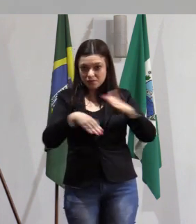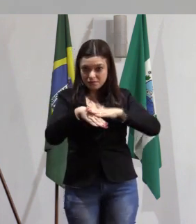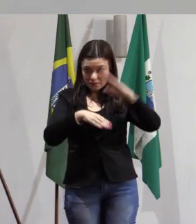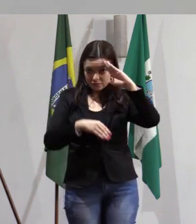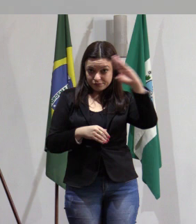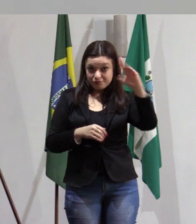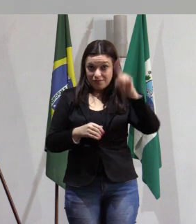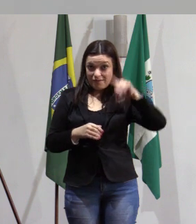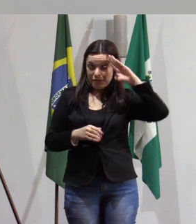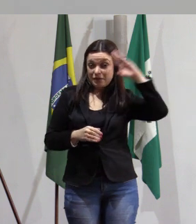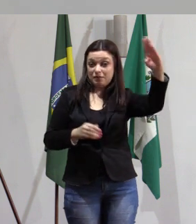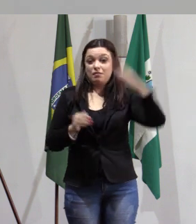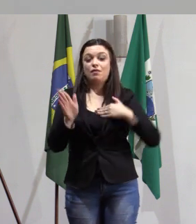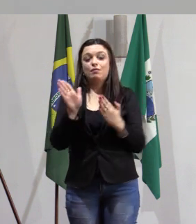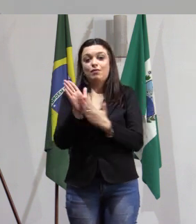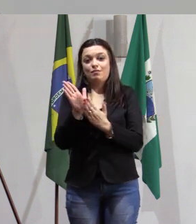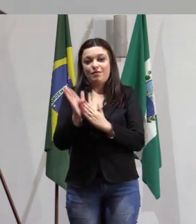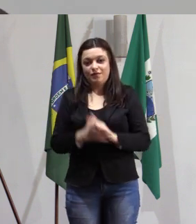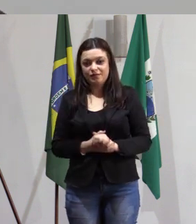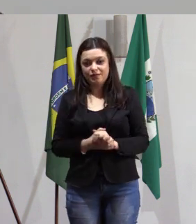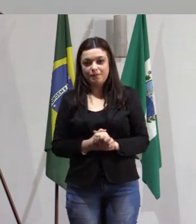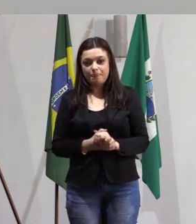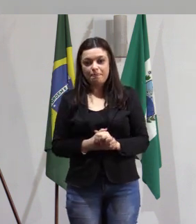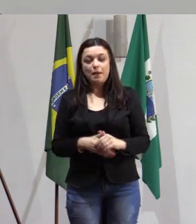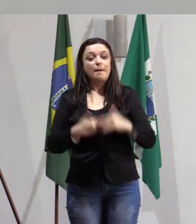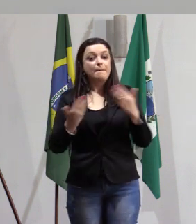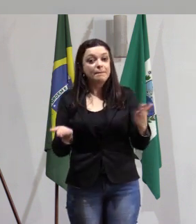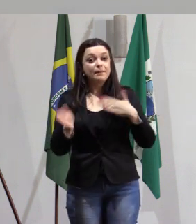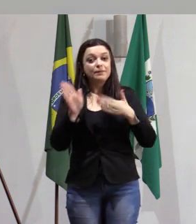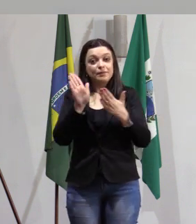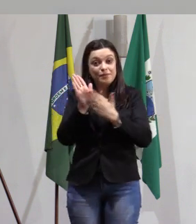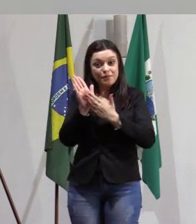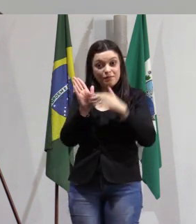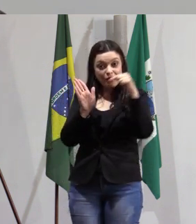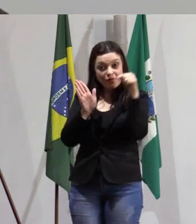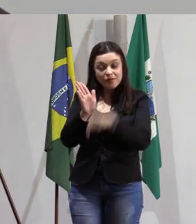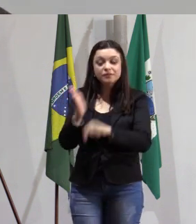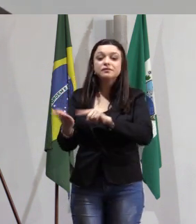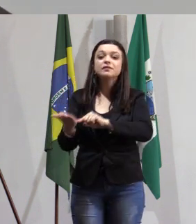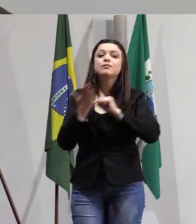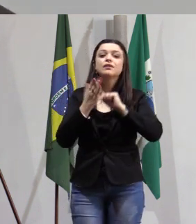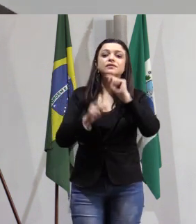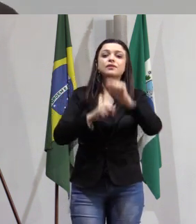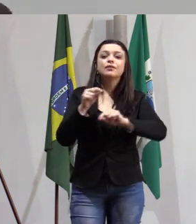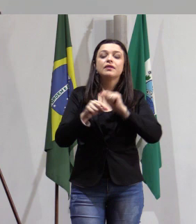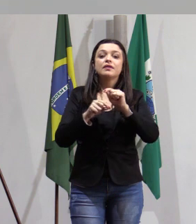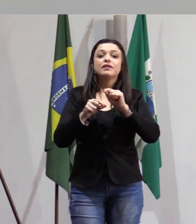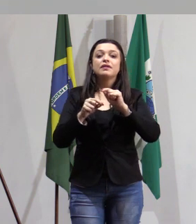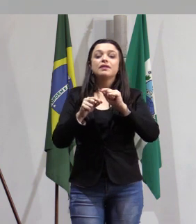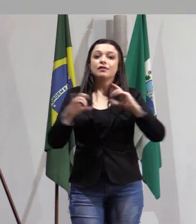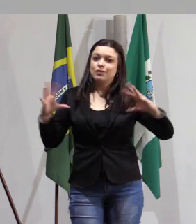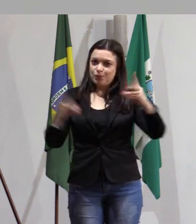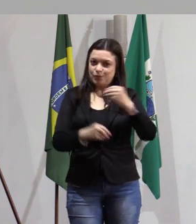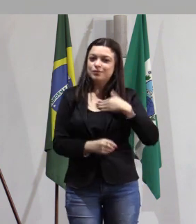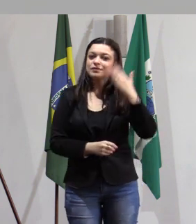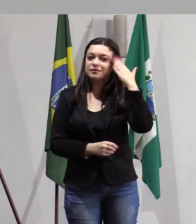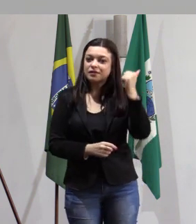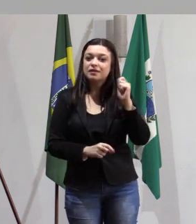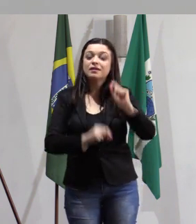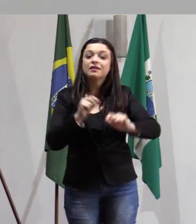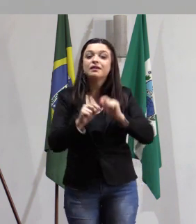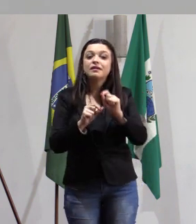dessa proposta. Mas essa proposta também tem sido apresentada, certamente todos e todas ouviram isso, como aquela